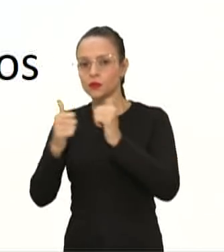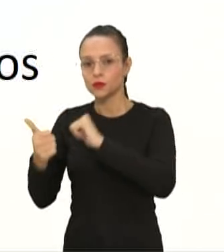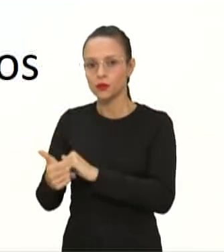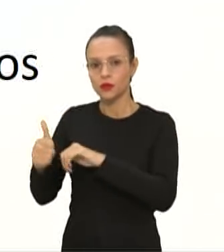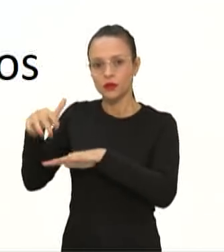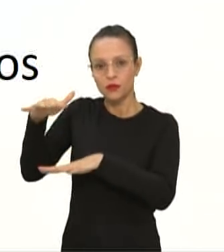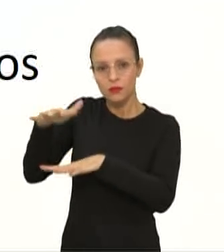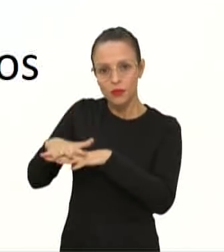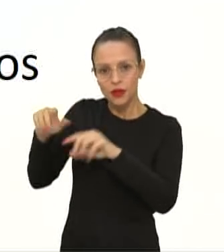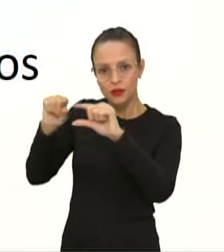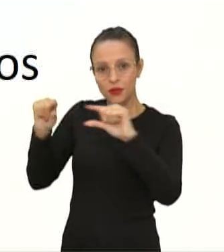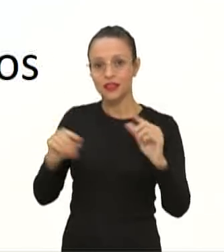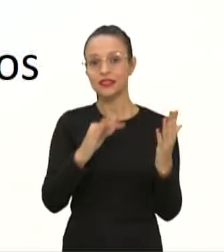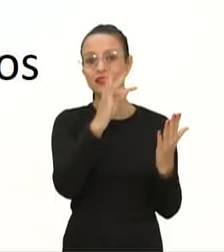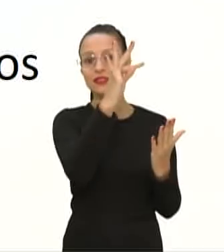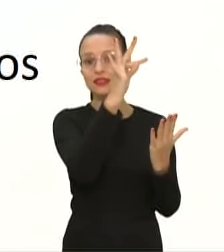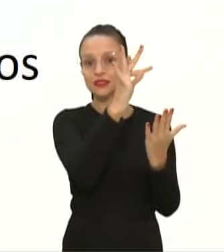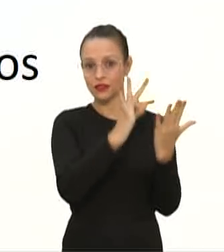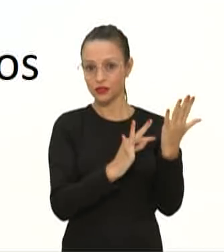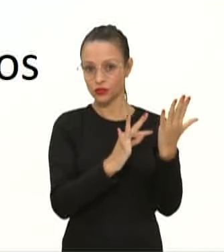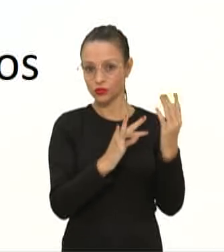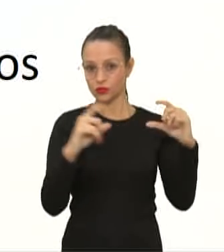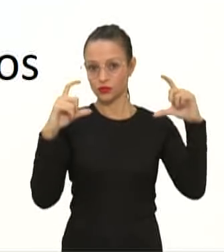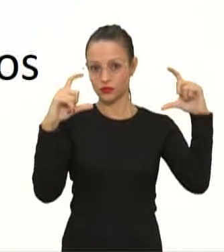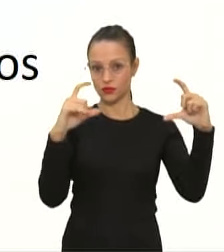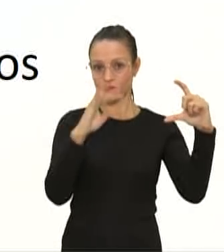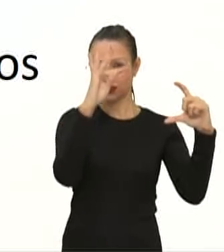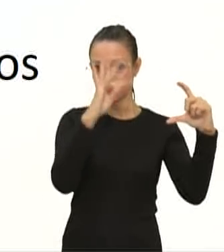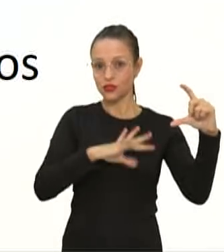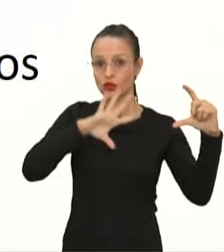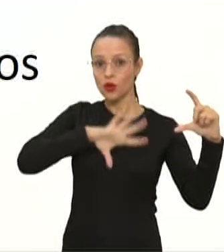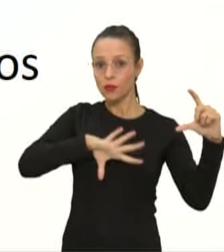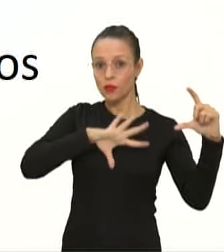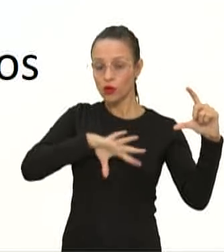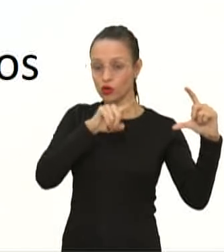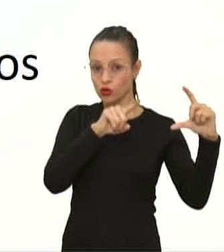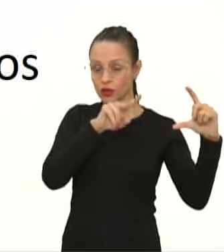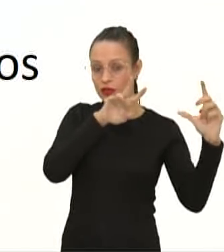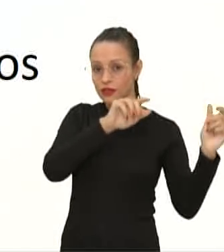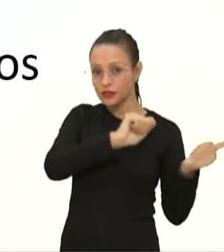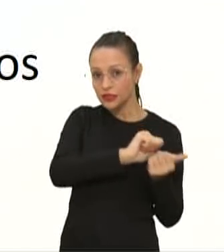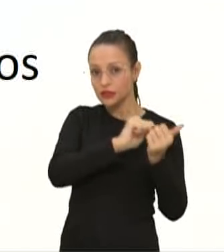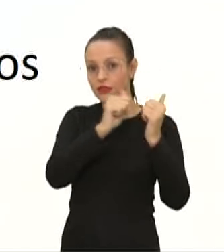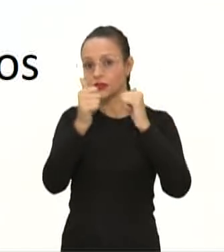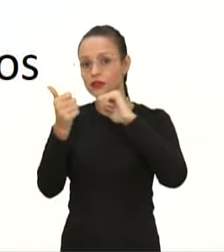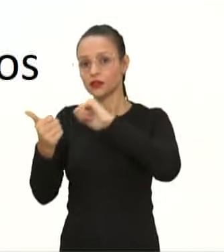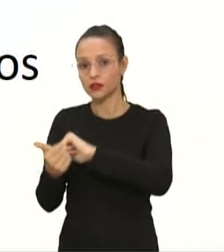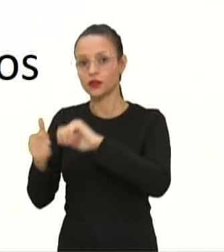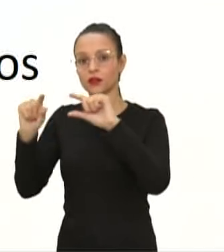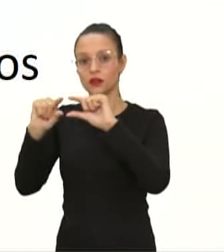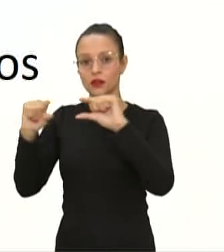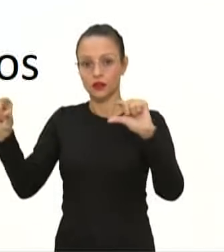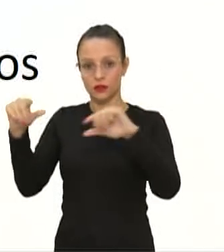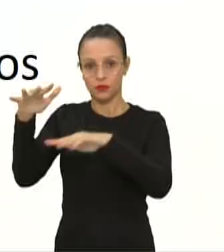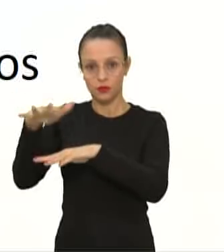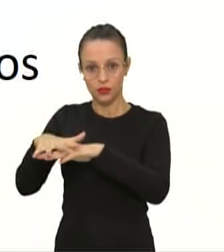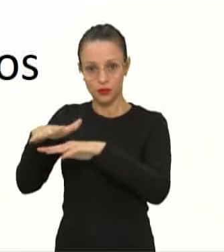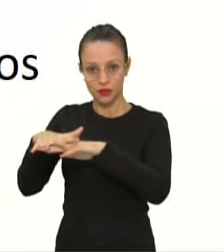Nós transformamos o meu texto, escrito em língua portuguesa, nós transformamos esse texto em equação.